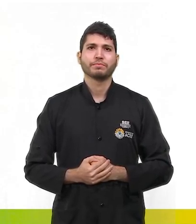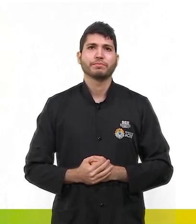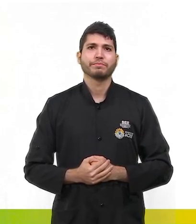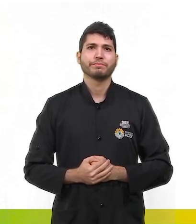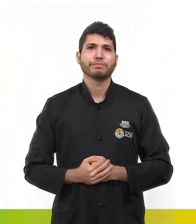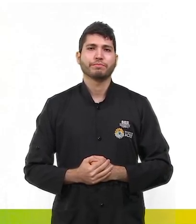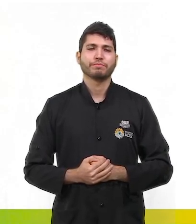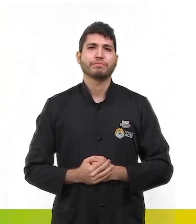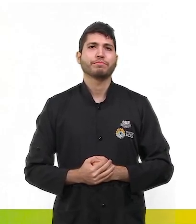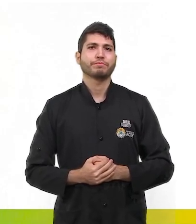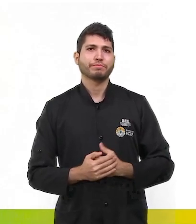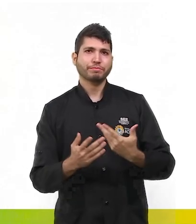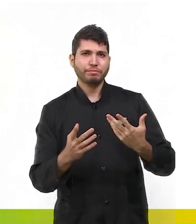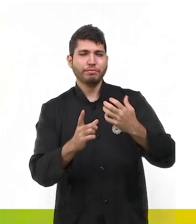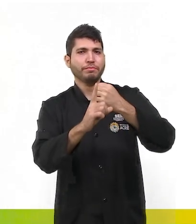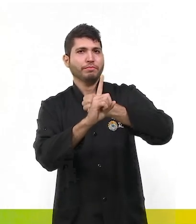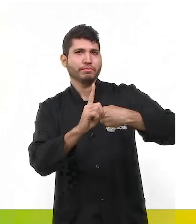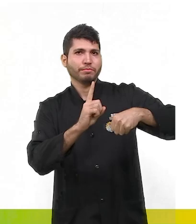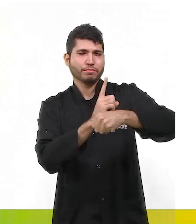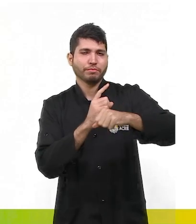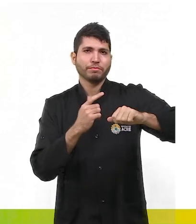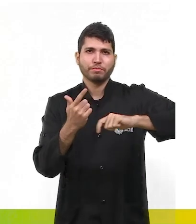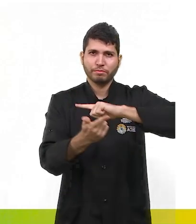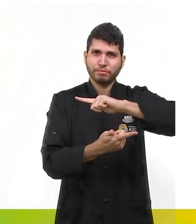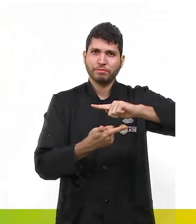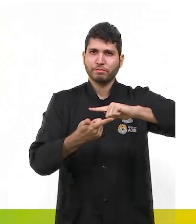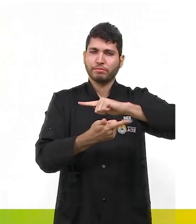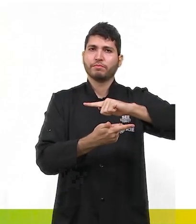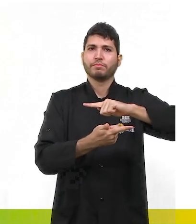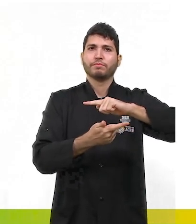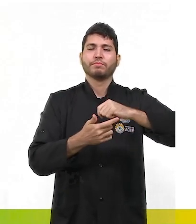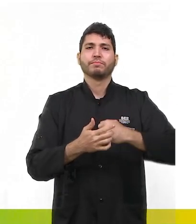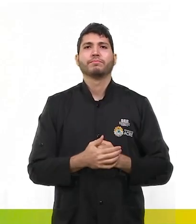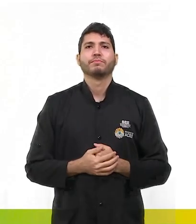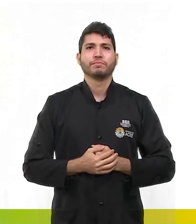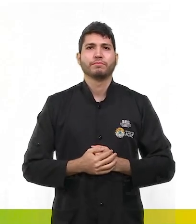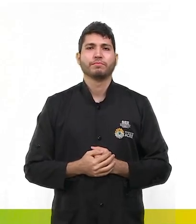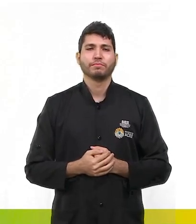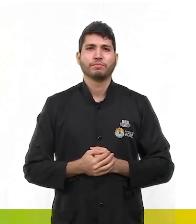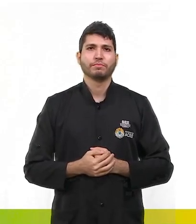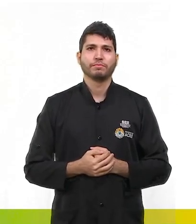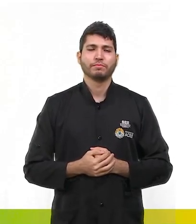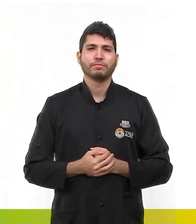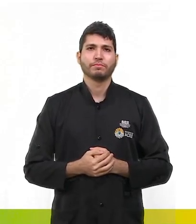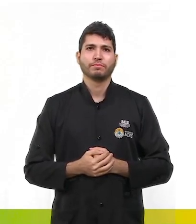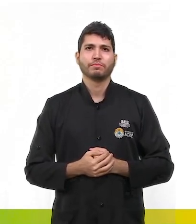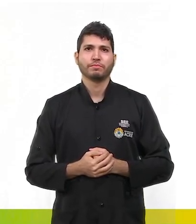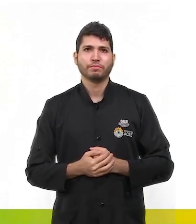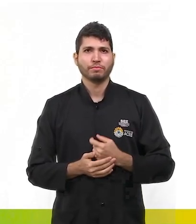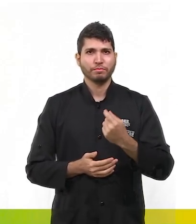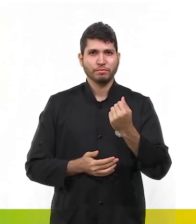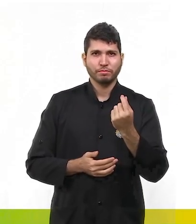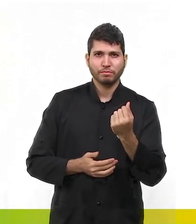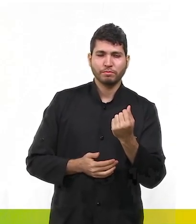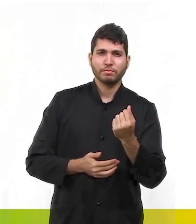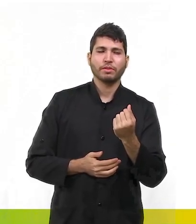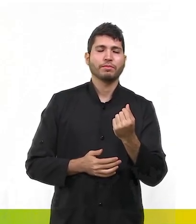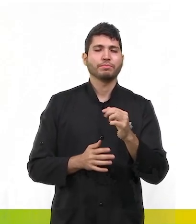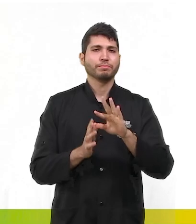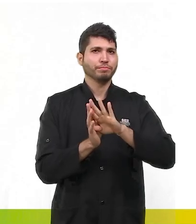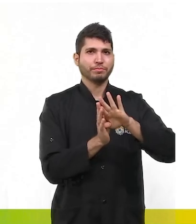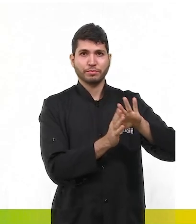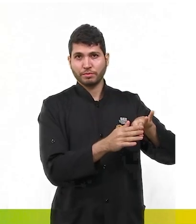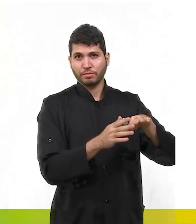dessa sociedade global, a gente também tem aí a troca constante de valores culturais.